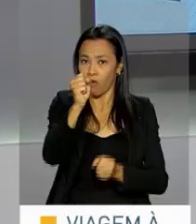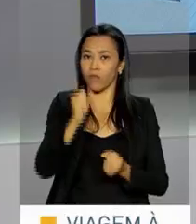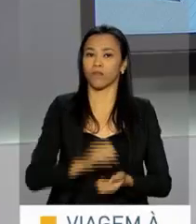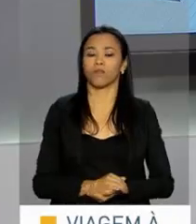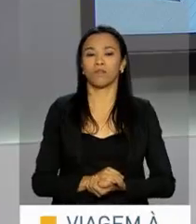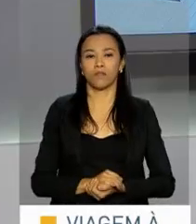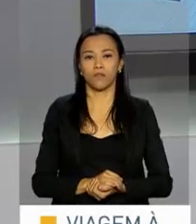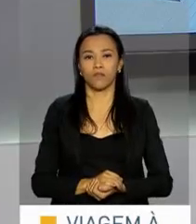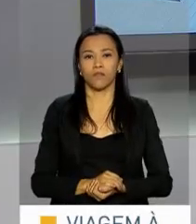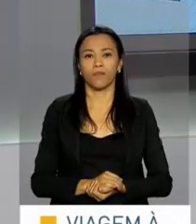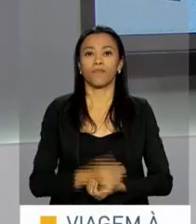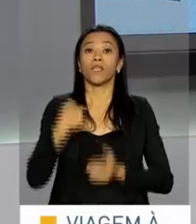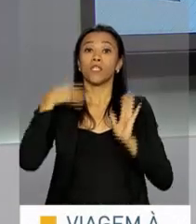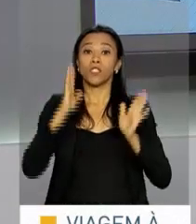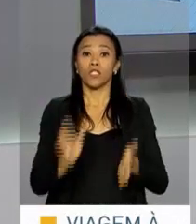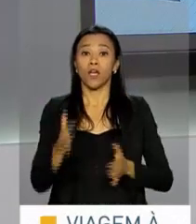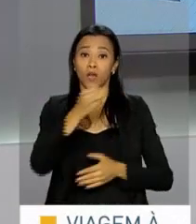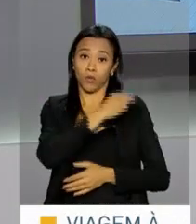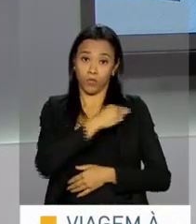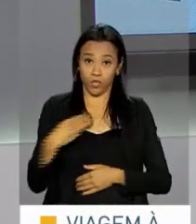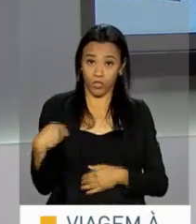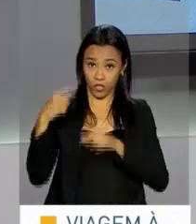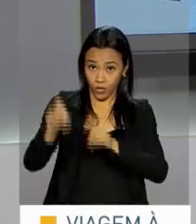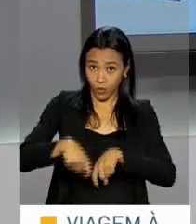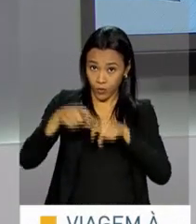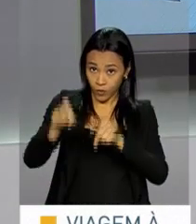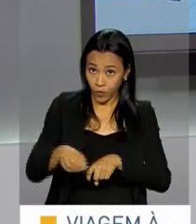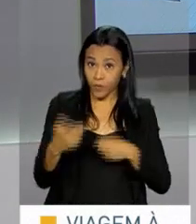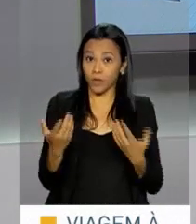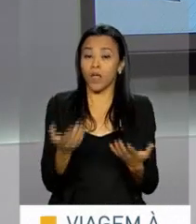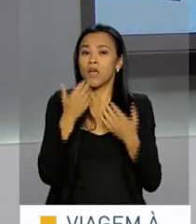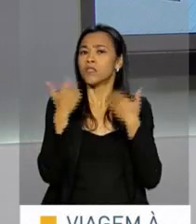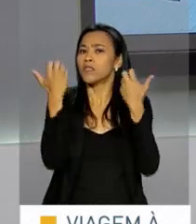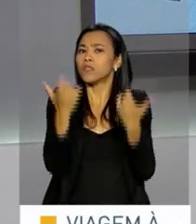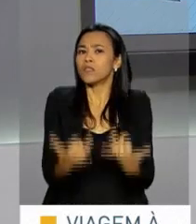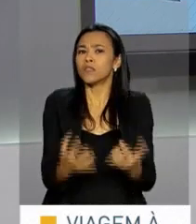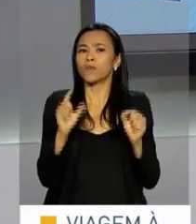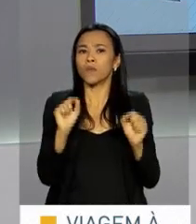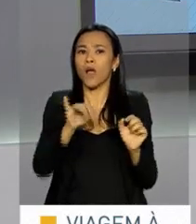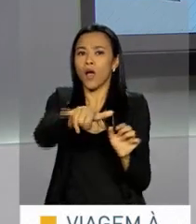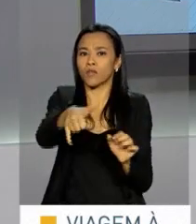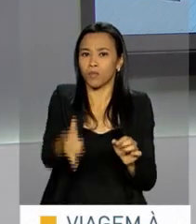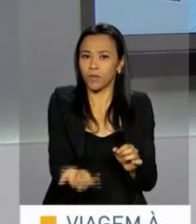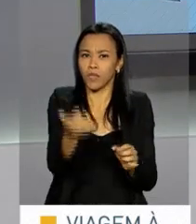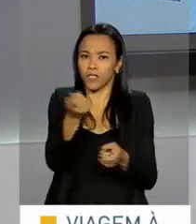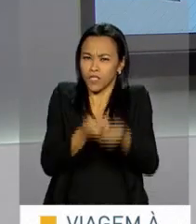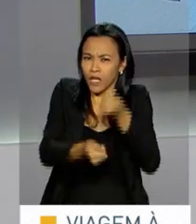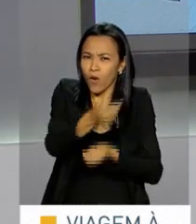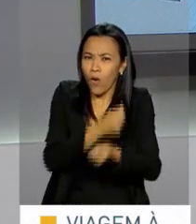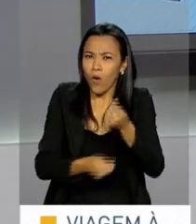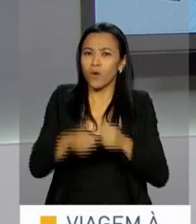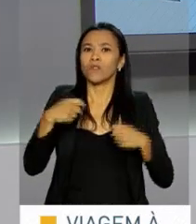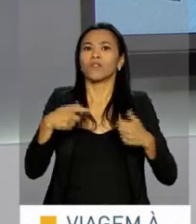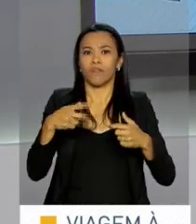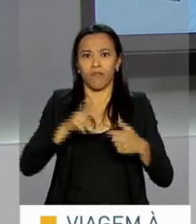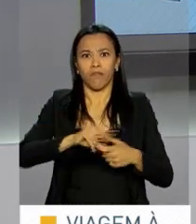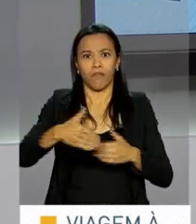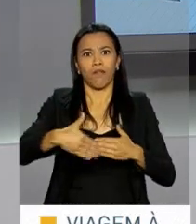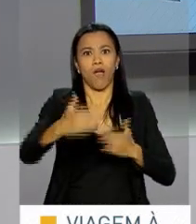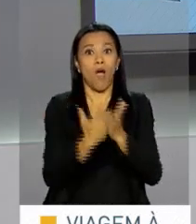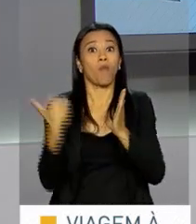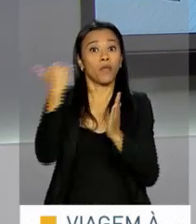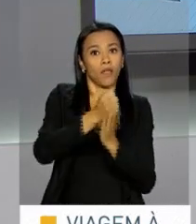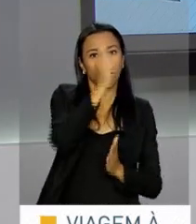infraestrutura. Já o ministro da Agricultura, Blairo Maggi, disse que as oportunidades de negócios devem aumentar não só